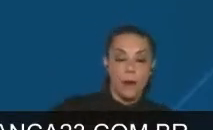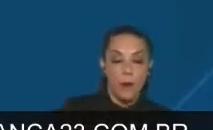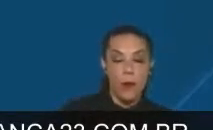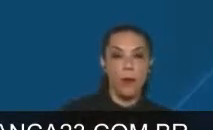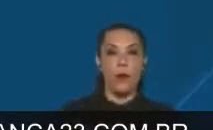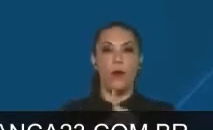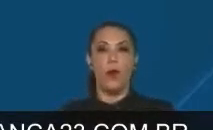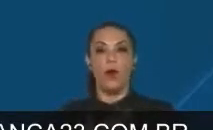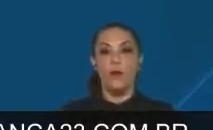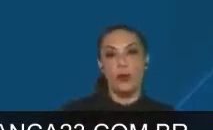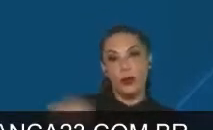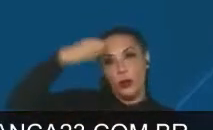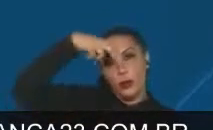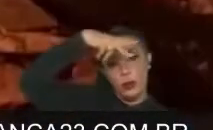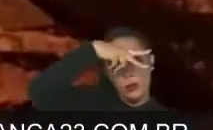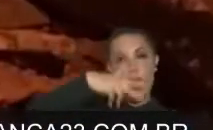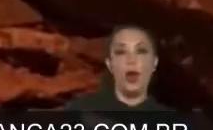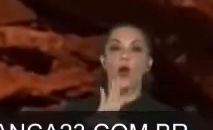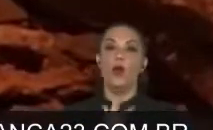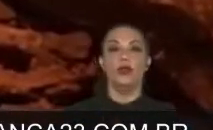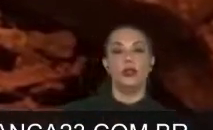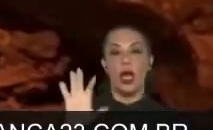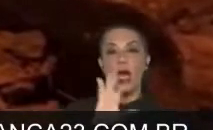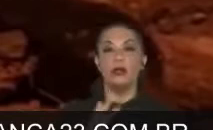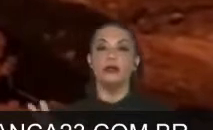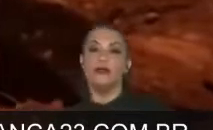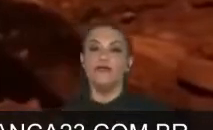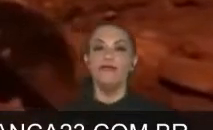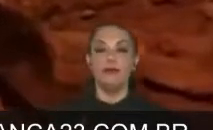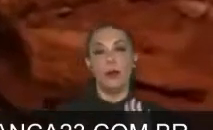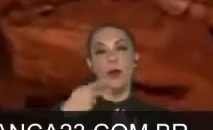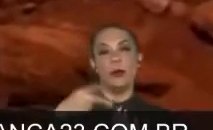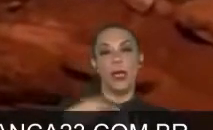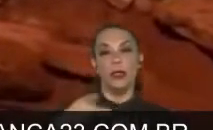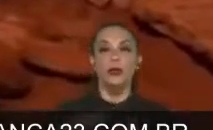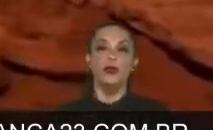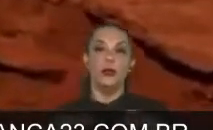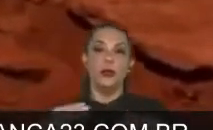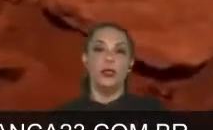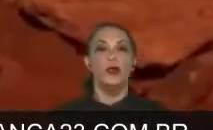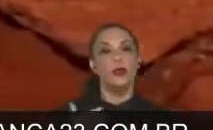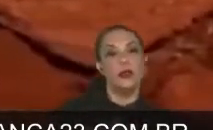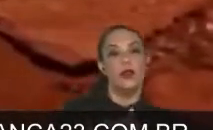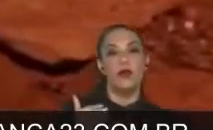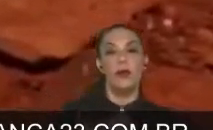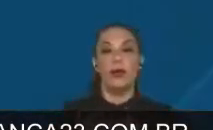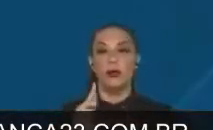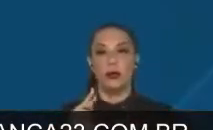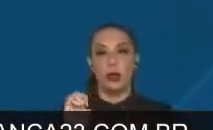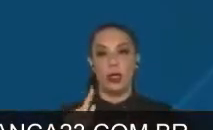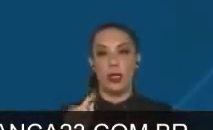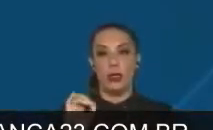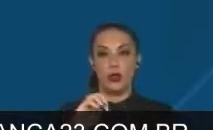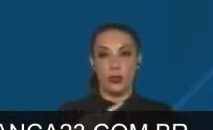pelo governo municipal ou estadual e reconhecido por meio de portaria do Ministério do Desenvolvimento Regional.